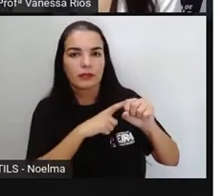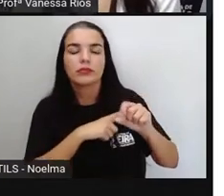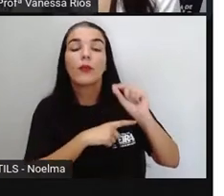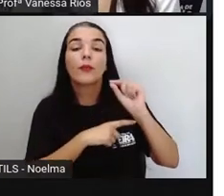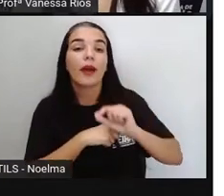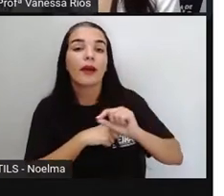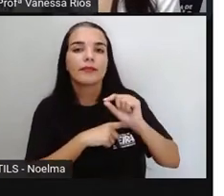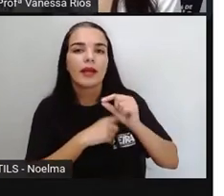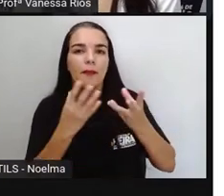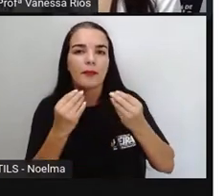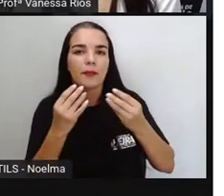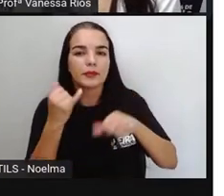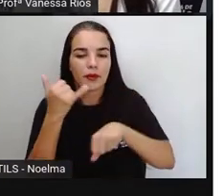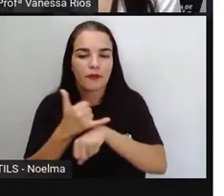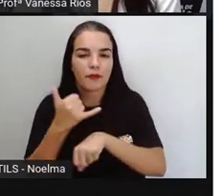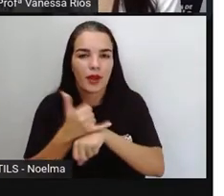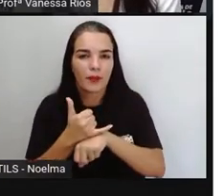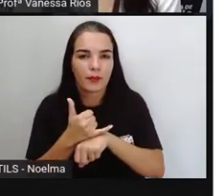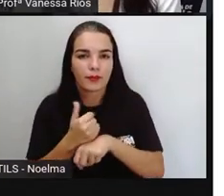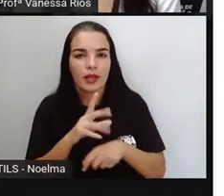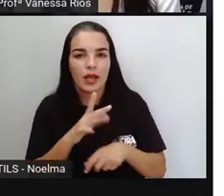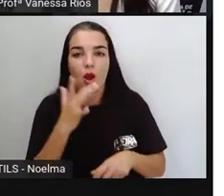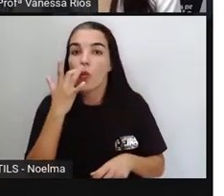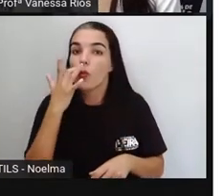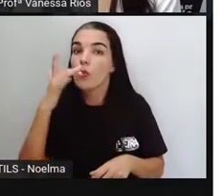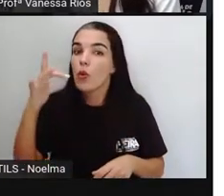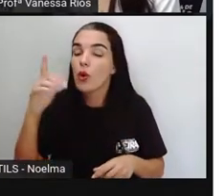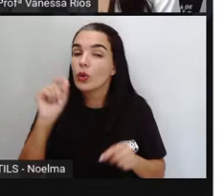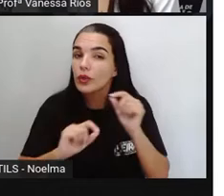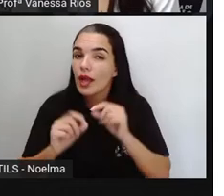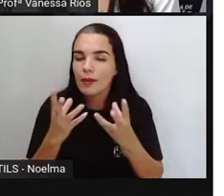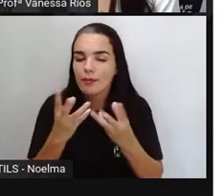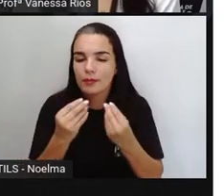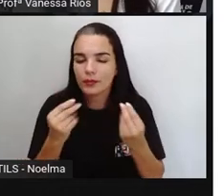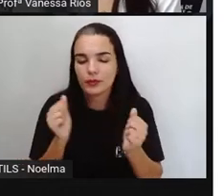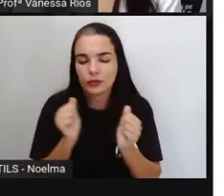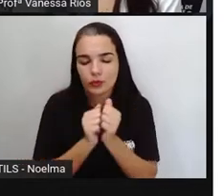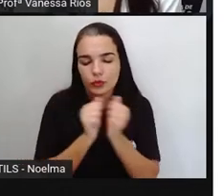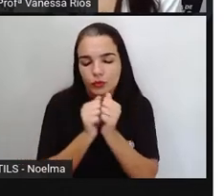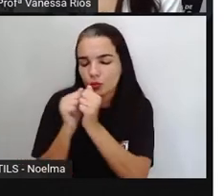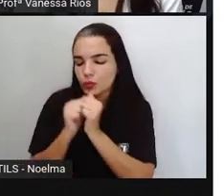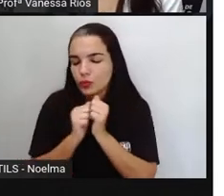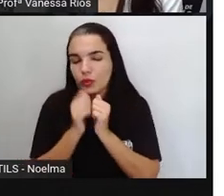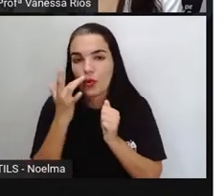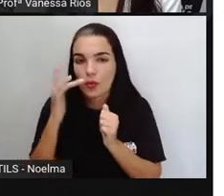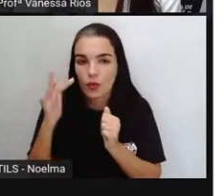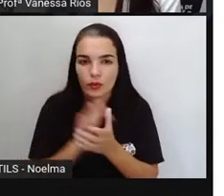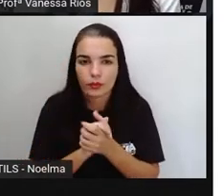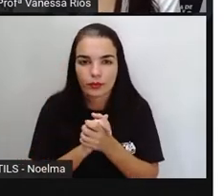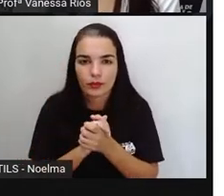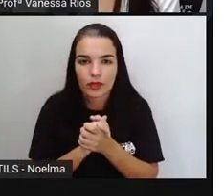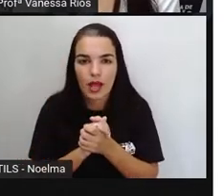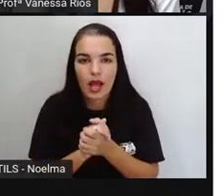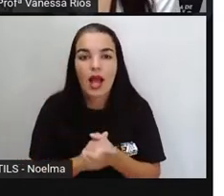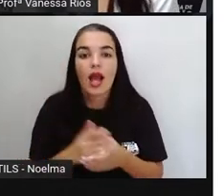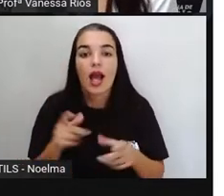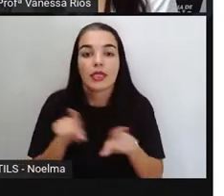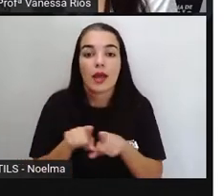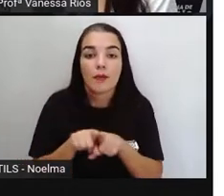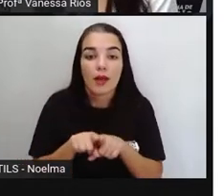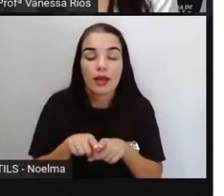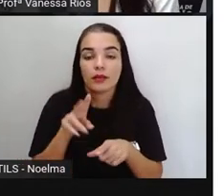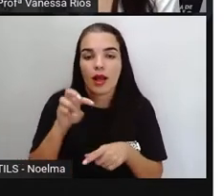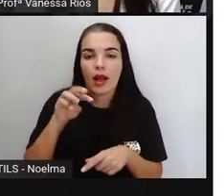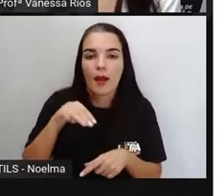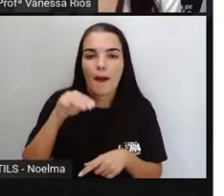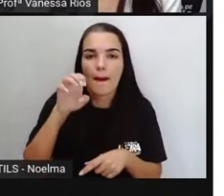O ouro é feito de vários átomos de ouro. O carvão é feito de vários átomos de carbono. O